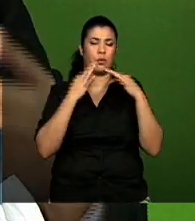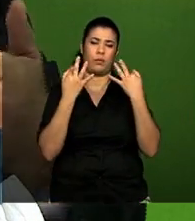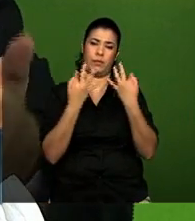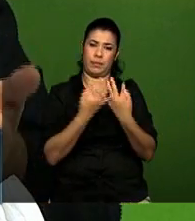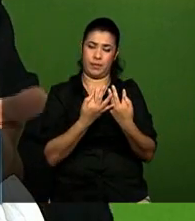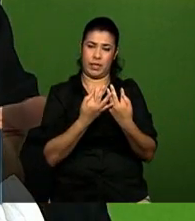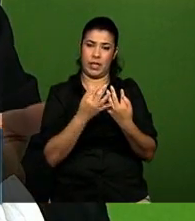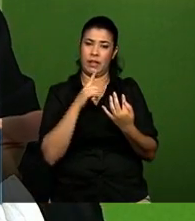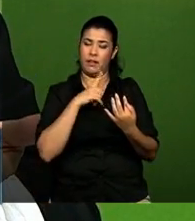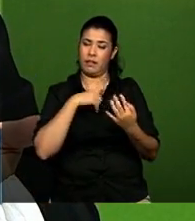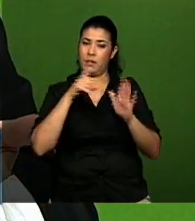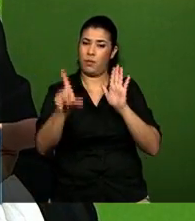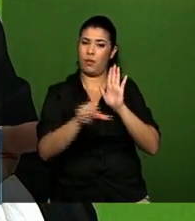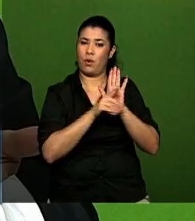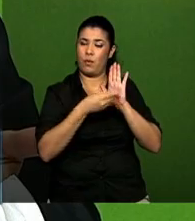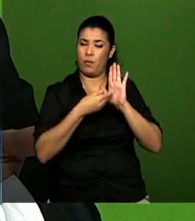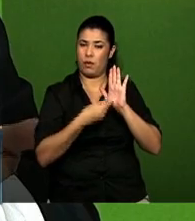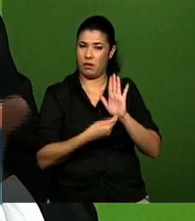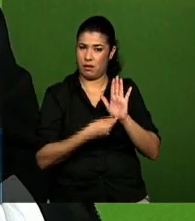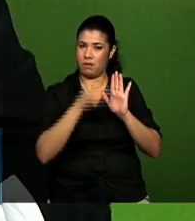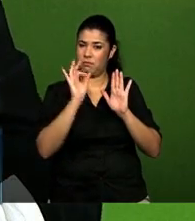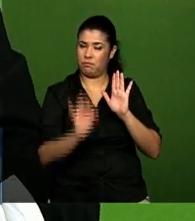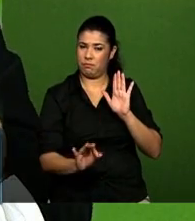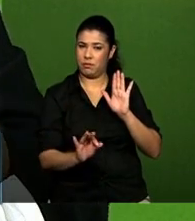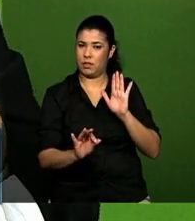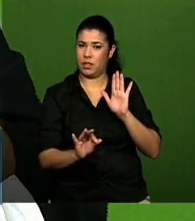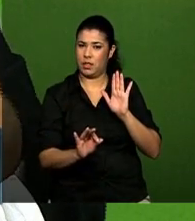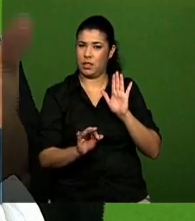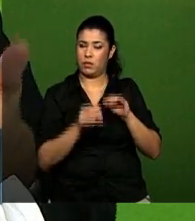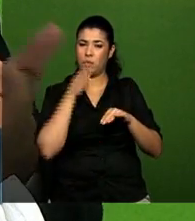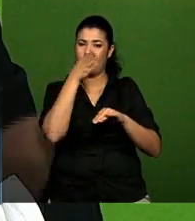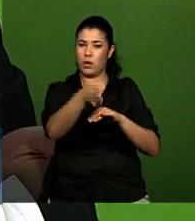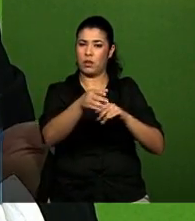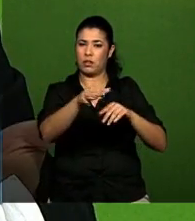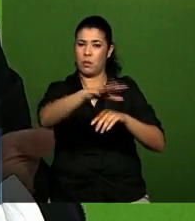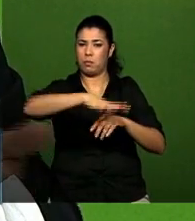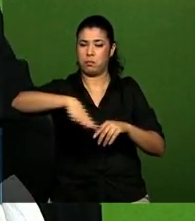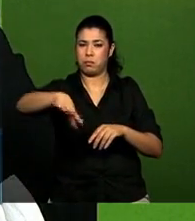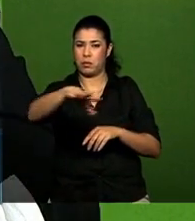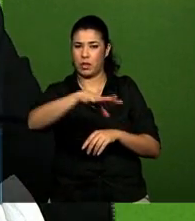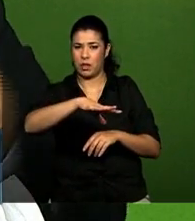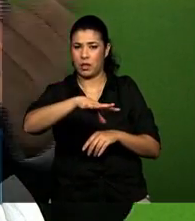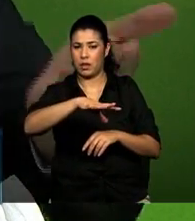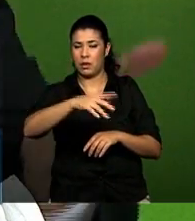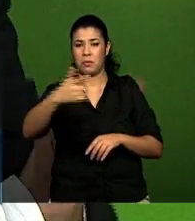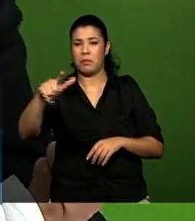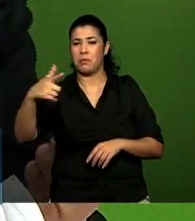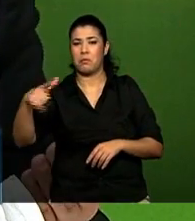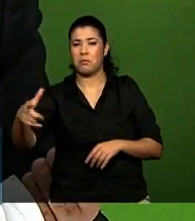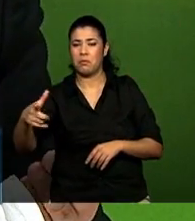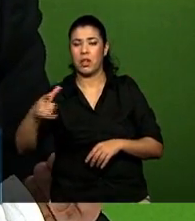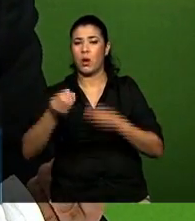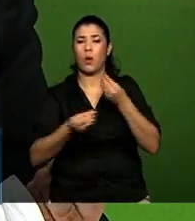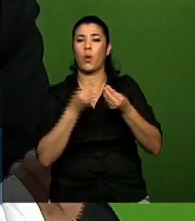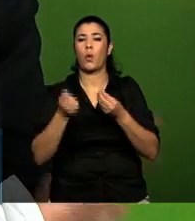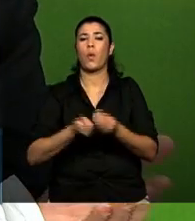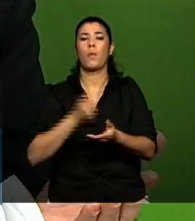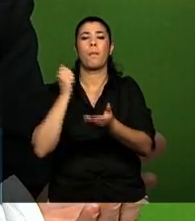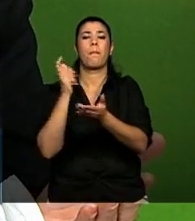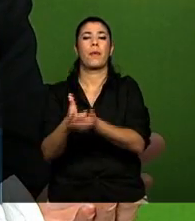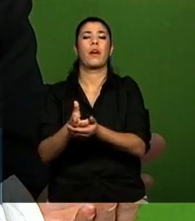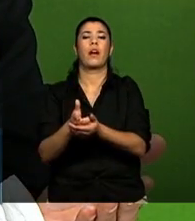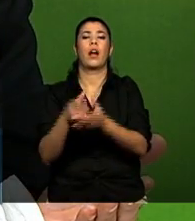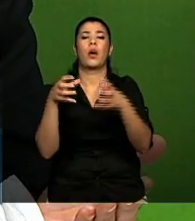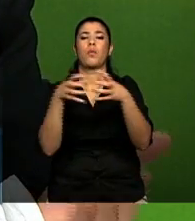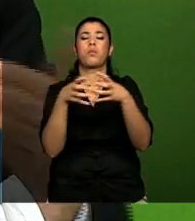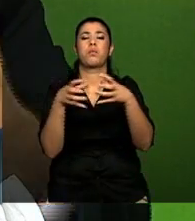onde há uma legitimidade nessa ocupação e não há hoje uma previsão legal por exemplo de indenização a essa parte